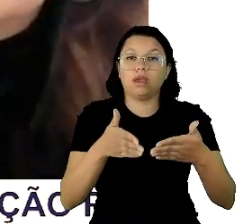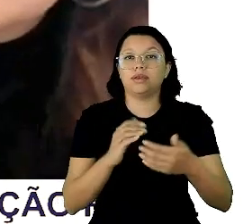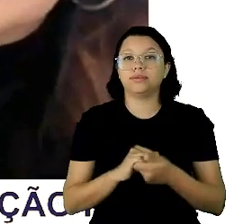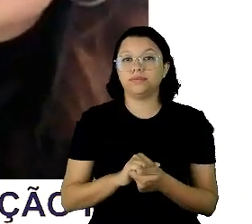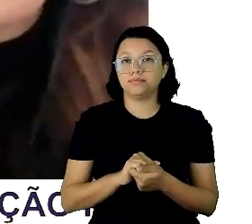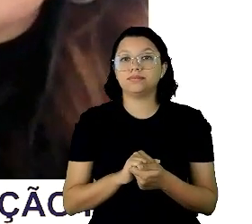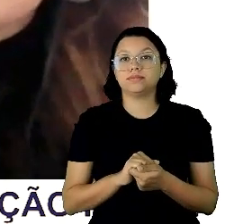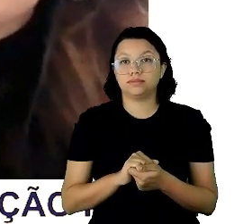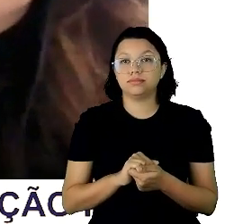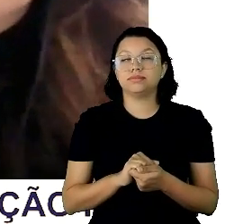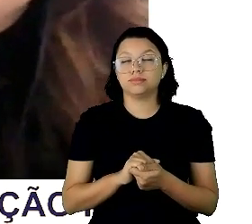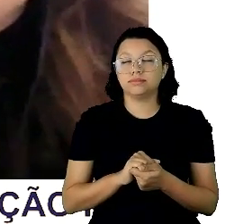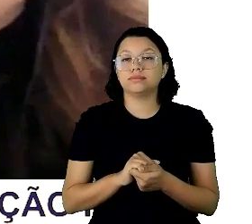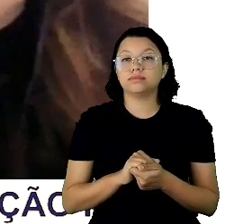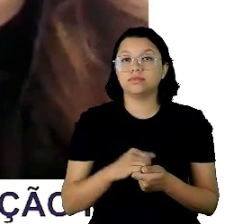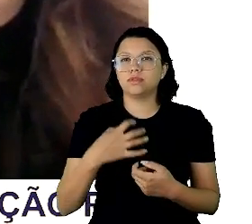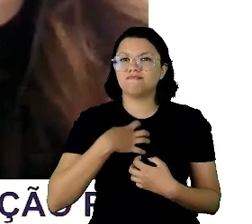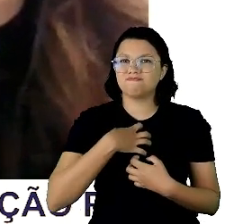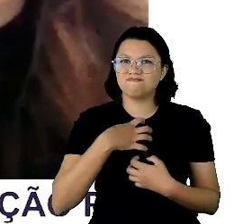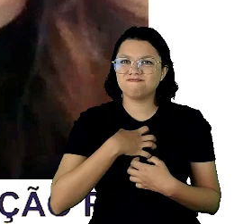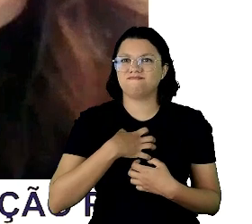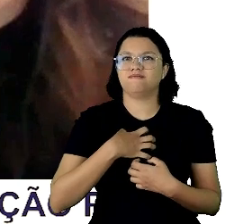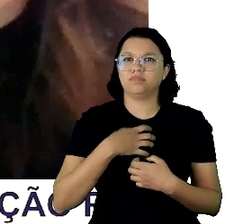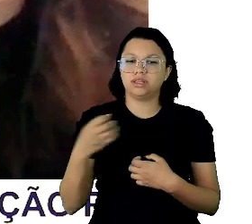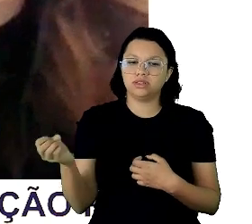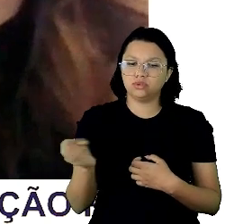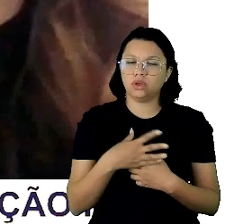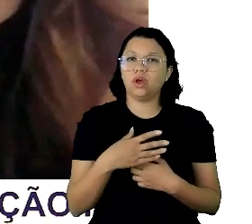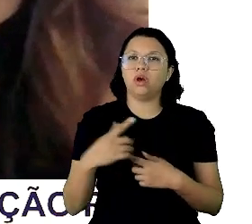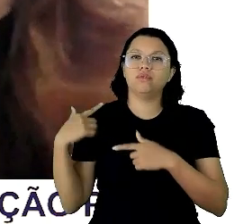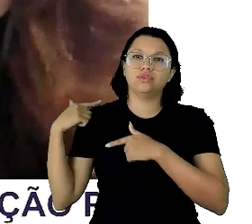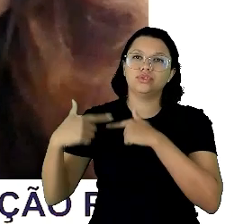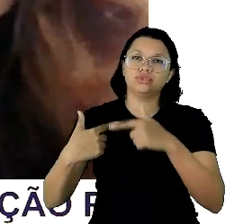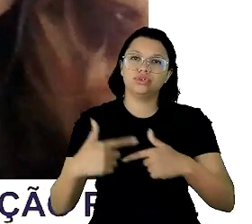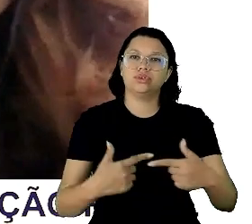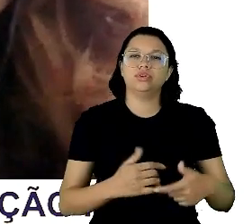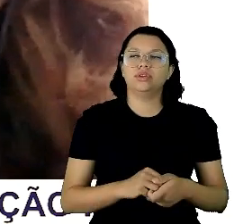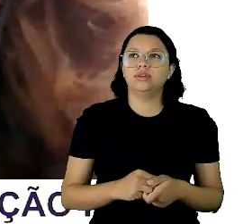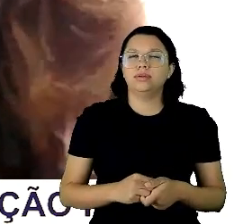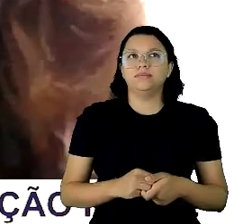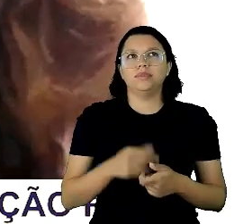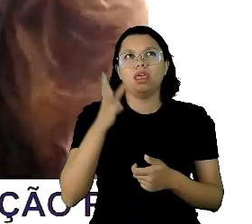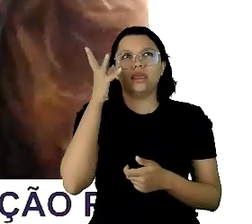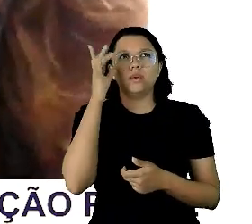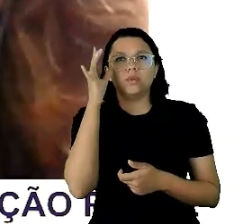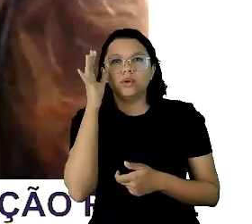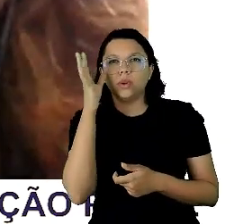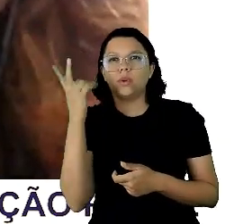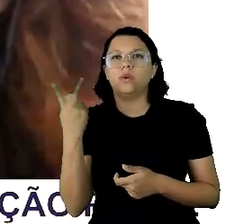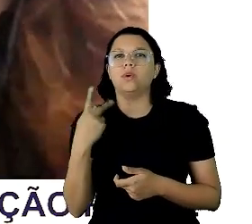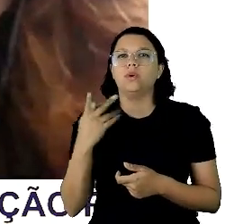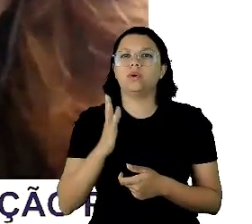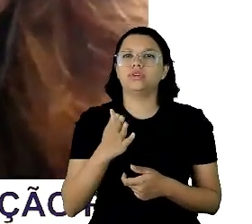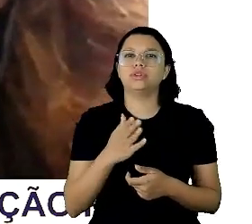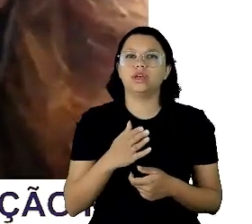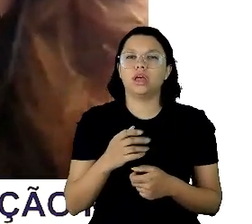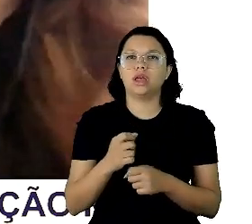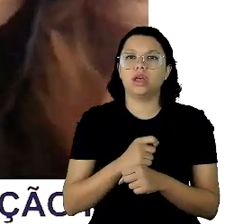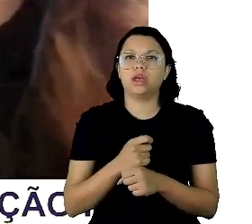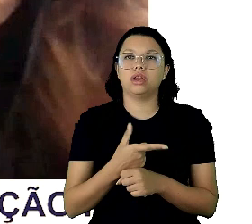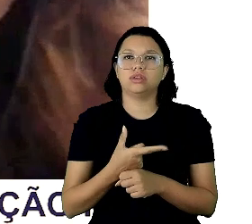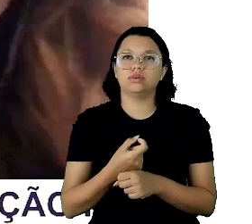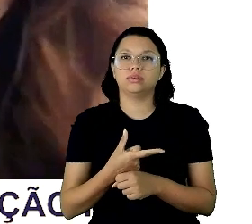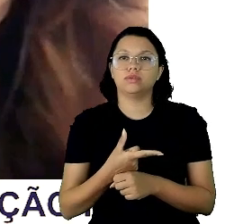caráter das novas gerações. É curioso, né, que nós já estamos em 2021